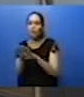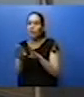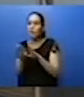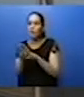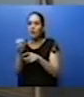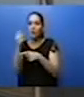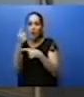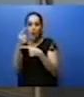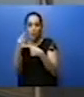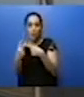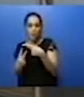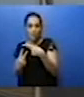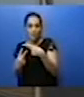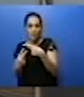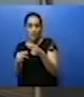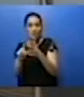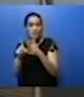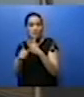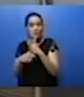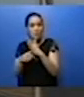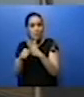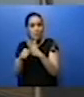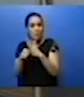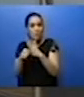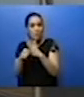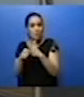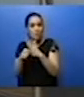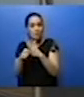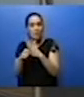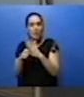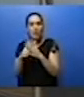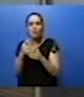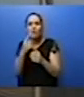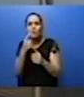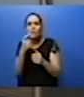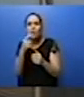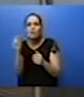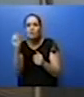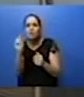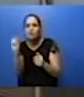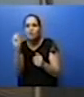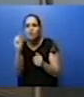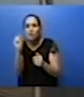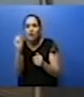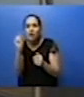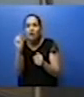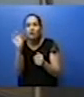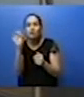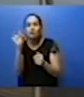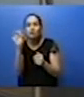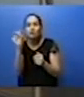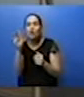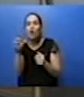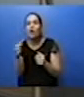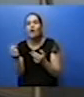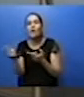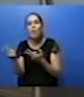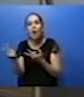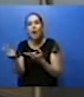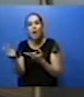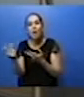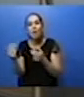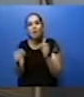ó destacou-se apenas acho que tem o mesmo denominador no caso